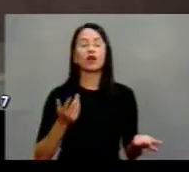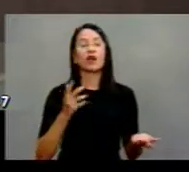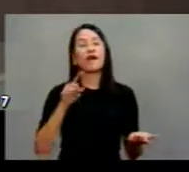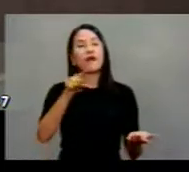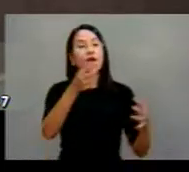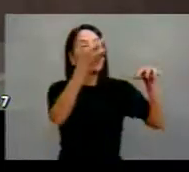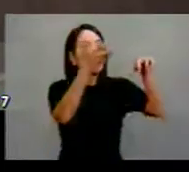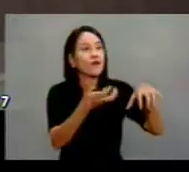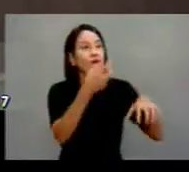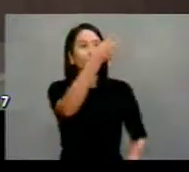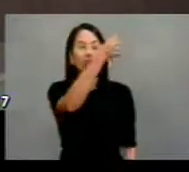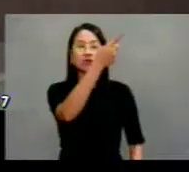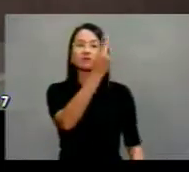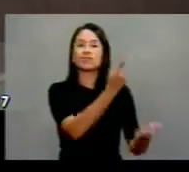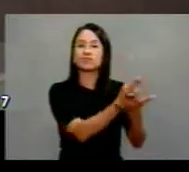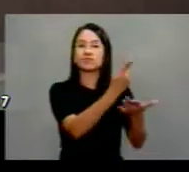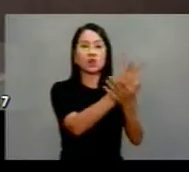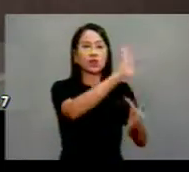Congresso ilegítimo,